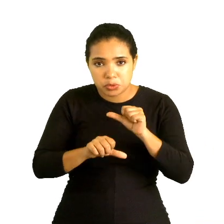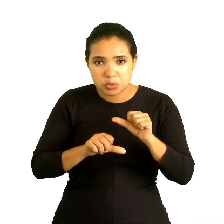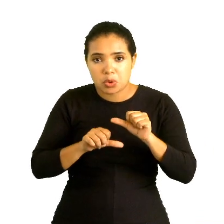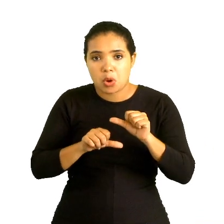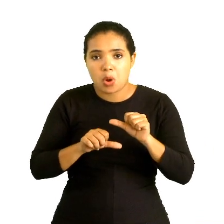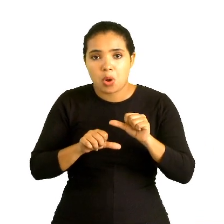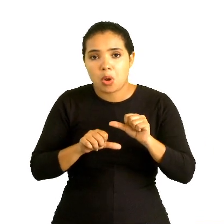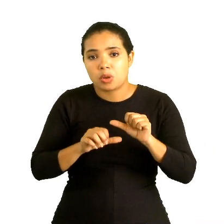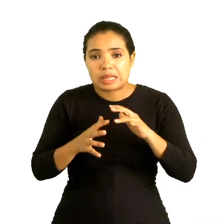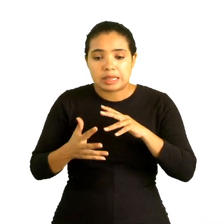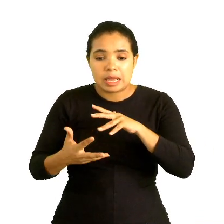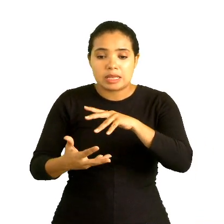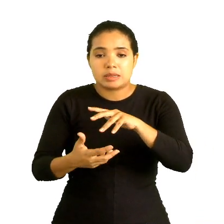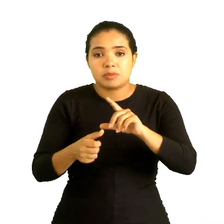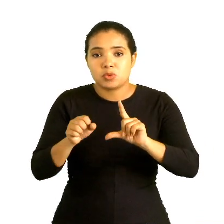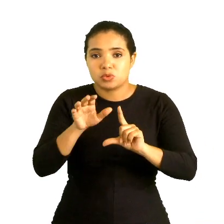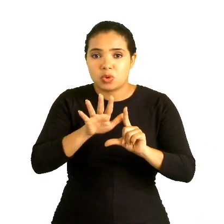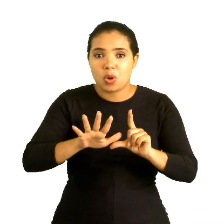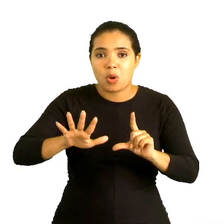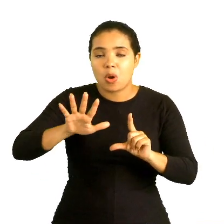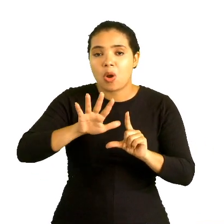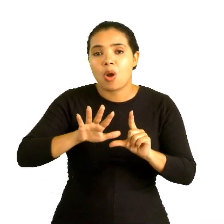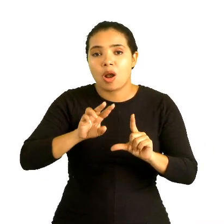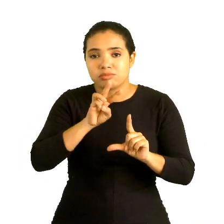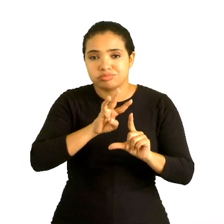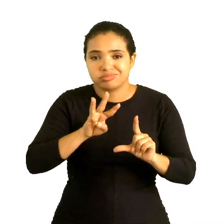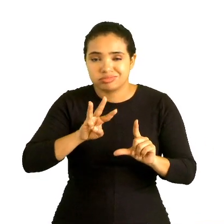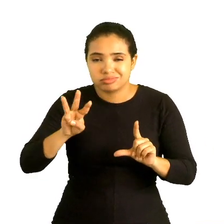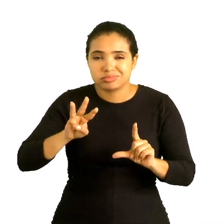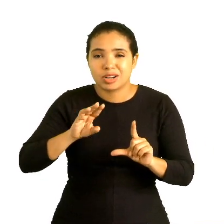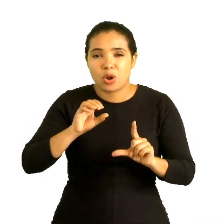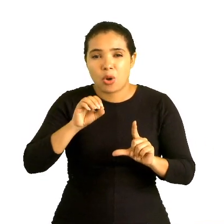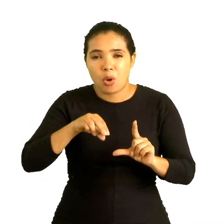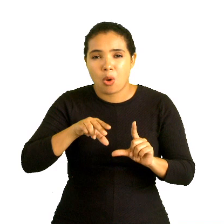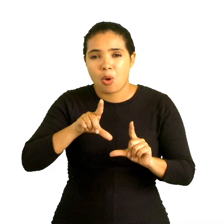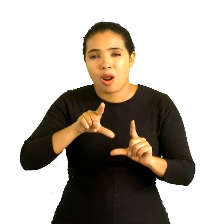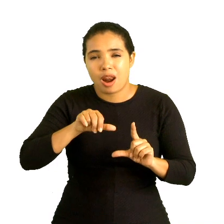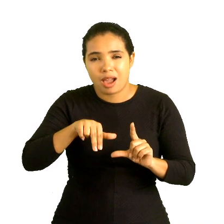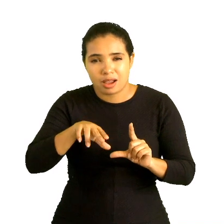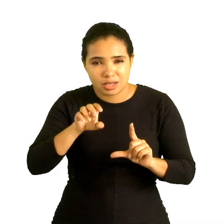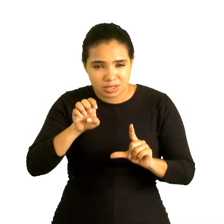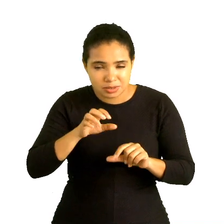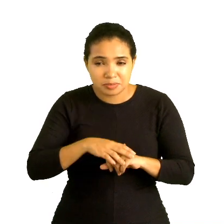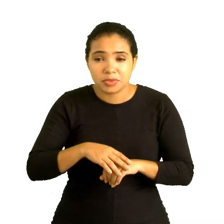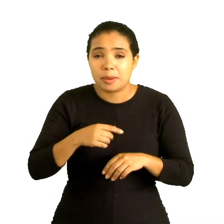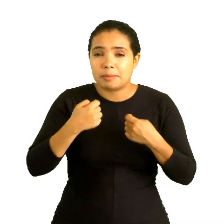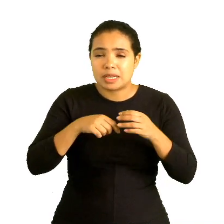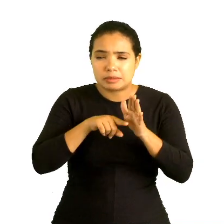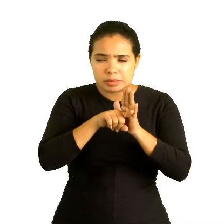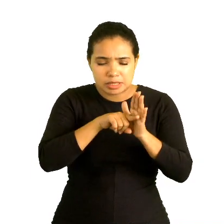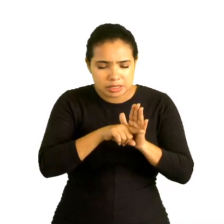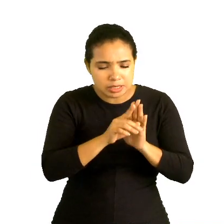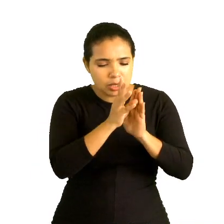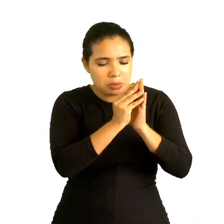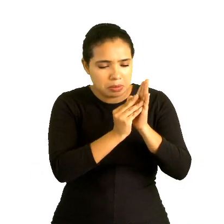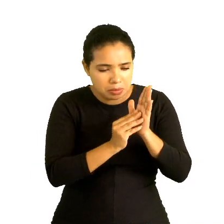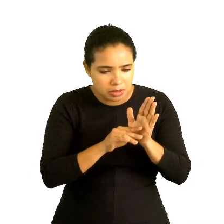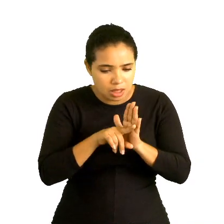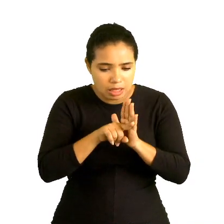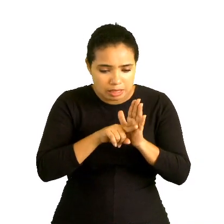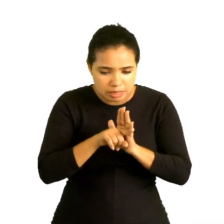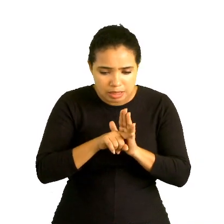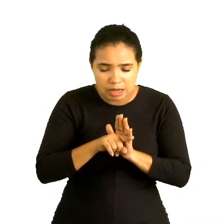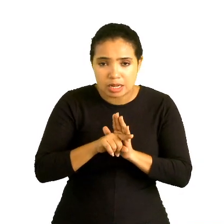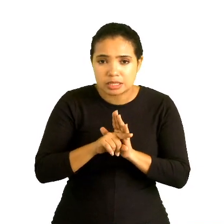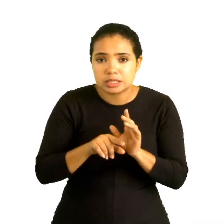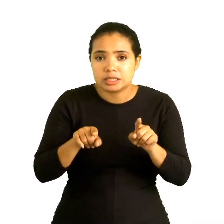online. Precisa ainda ter grande conhecimento de motores de busca, conteúdo, análise de métricas